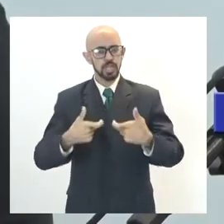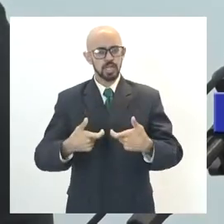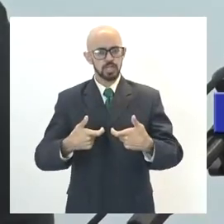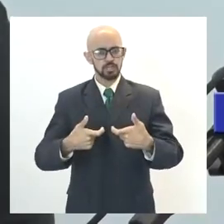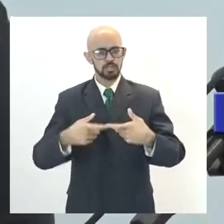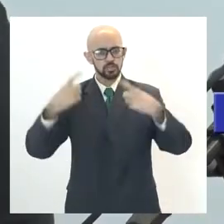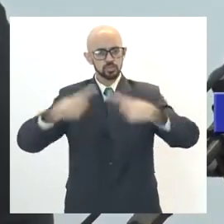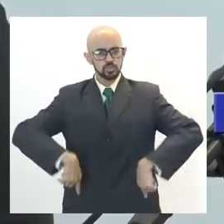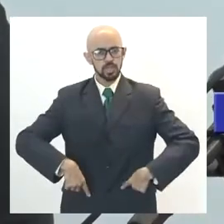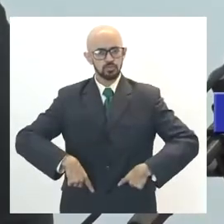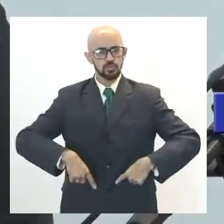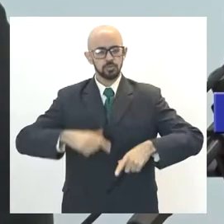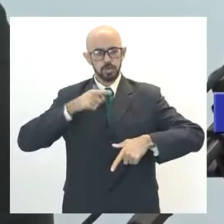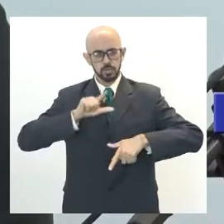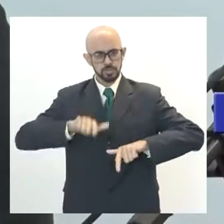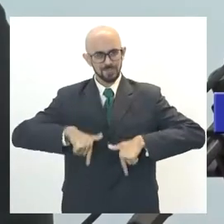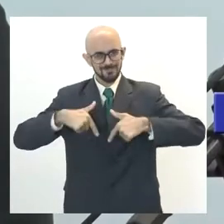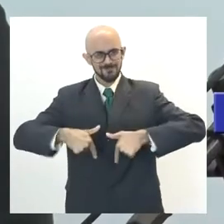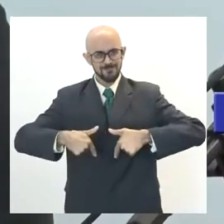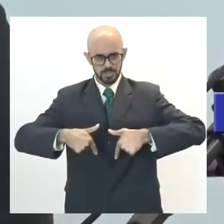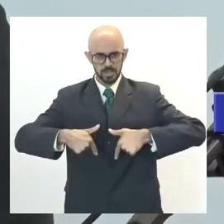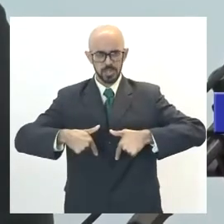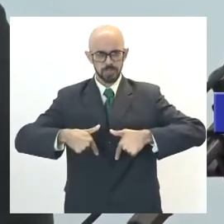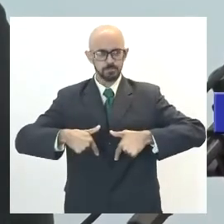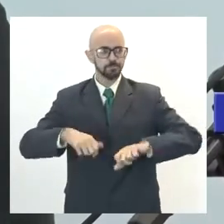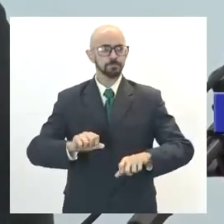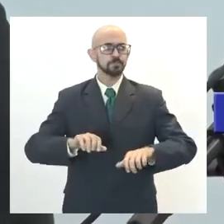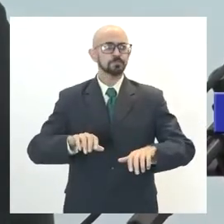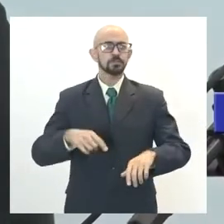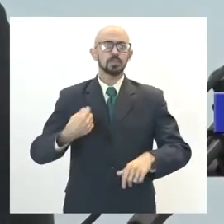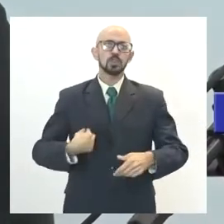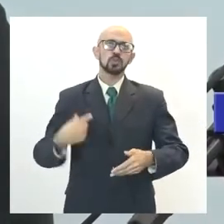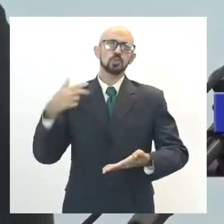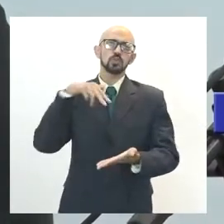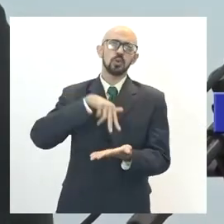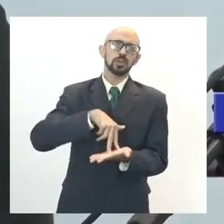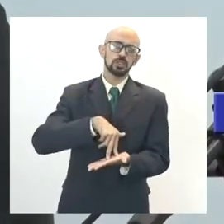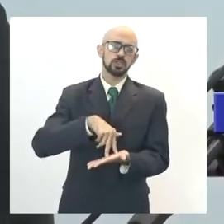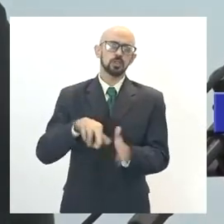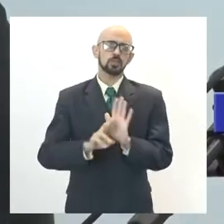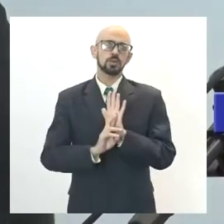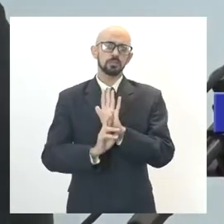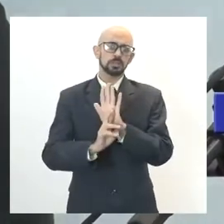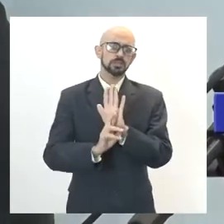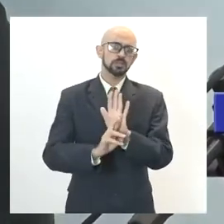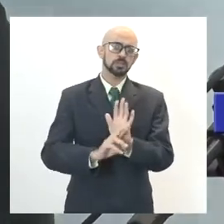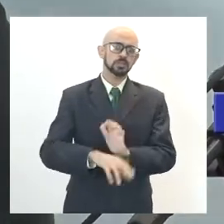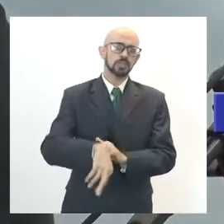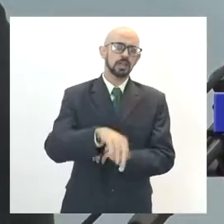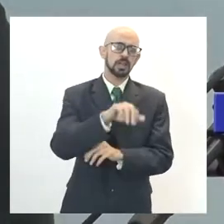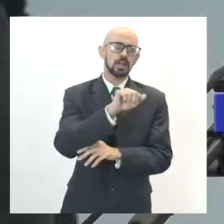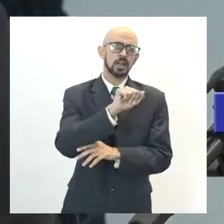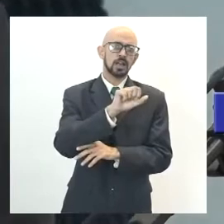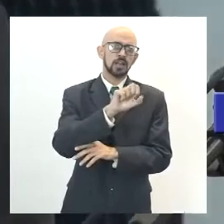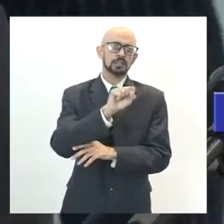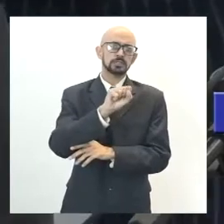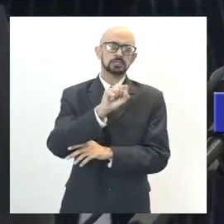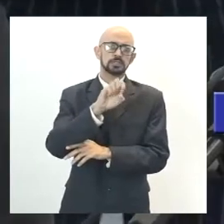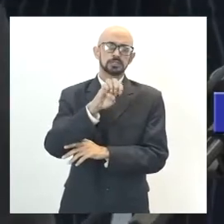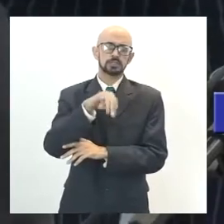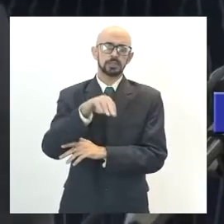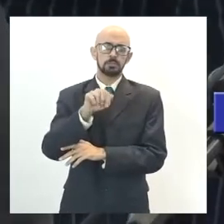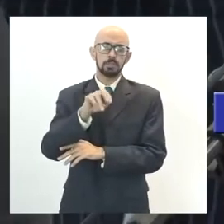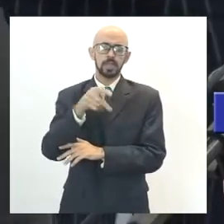a enfrentar aí nos próximos meses né é eu tô aqui hoje como representante da sem perde Nelson da Associação dos Servidores